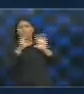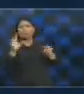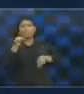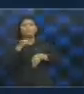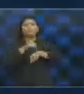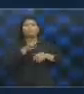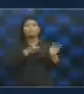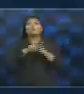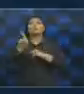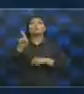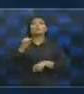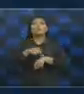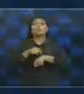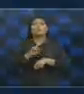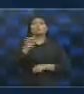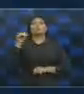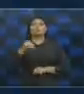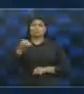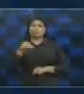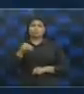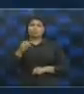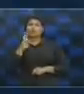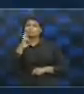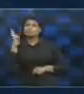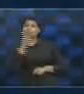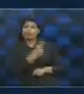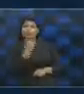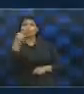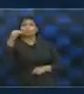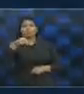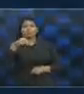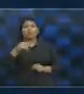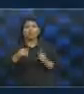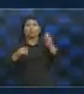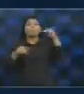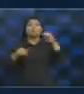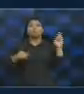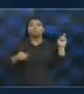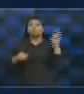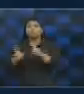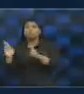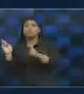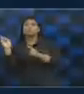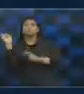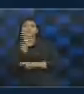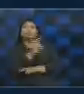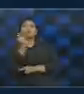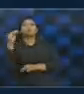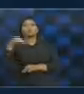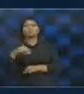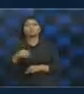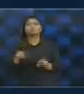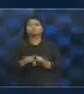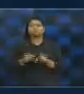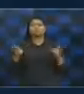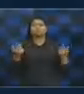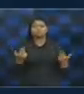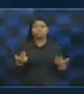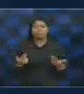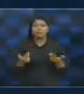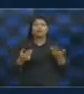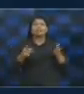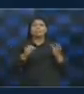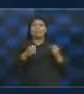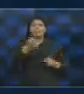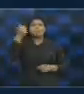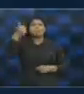de 1 minuto, a resposta 2 minutos e 1 minuto para réplica e tréplica. A ordem também já está